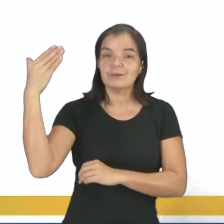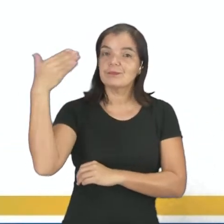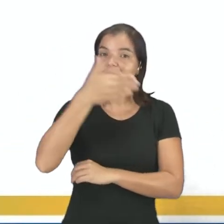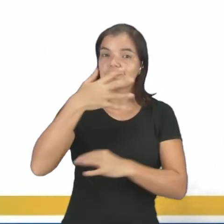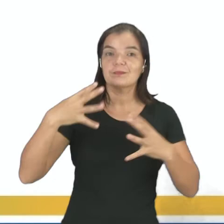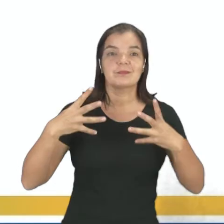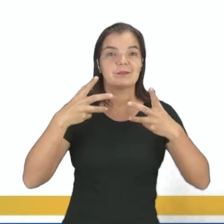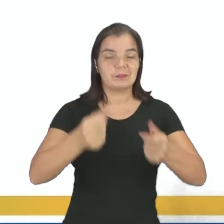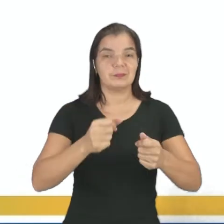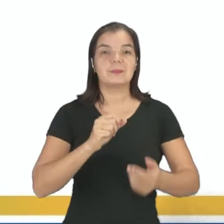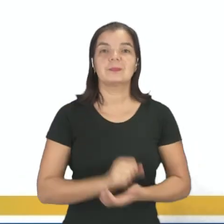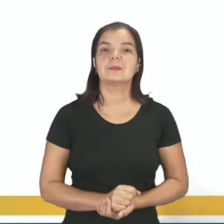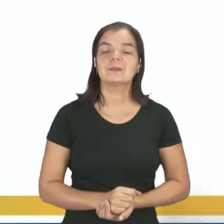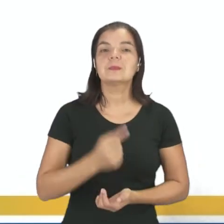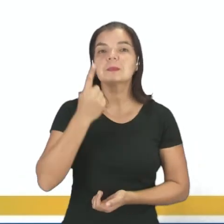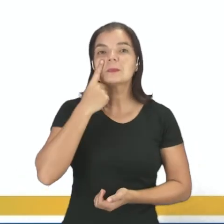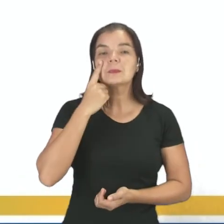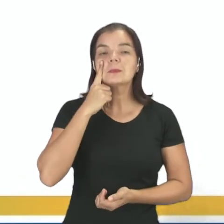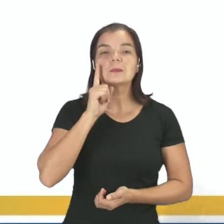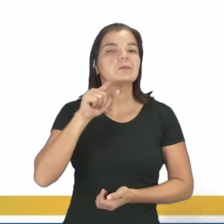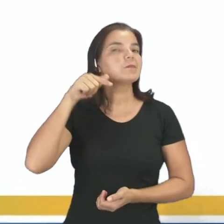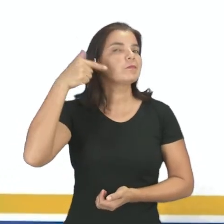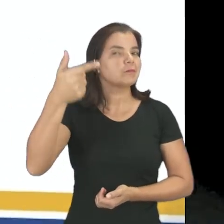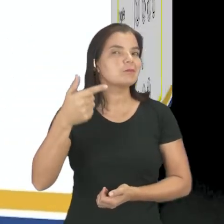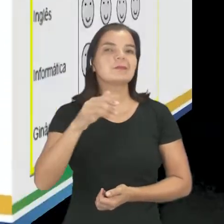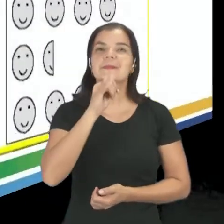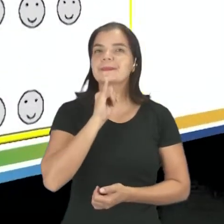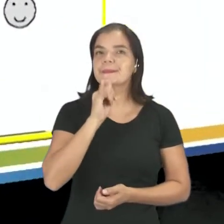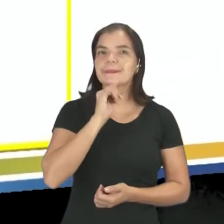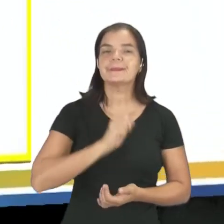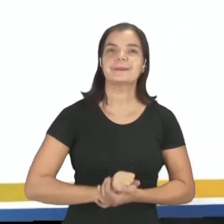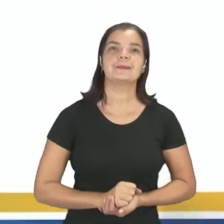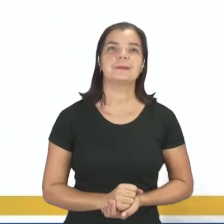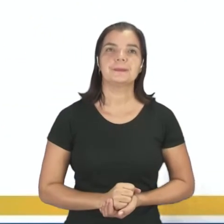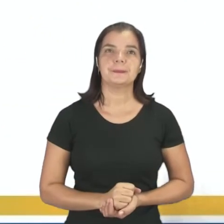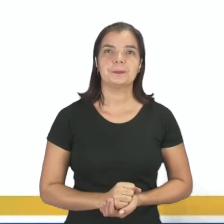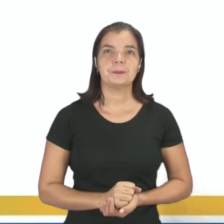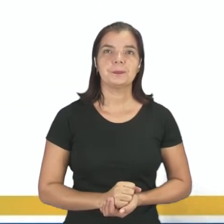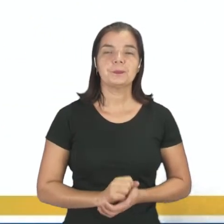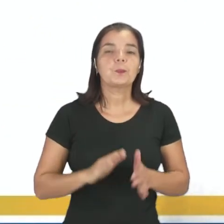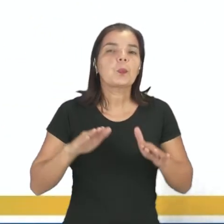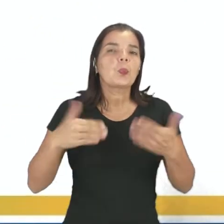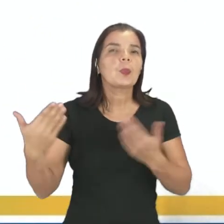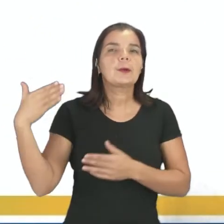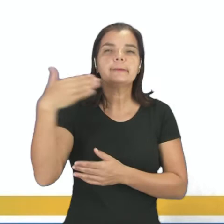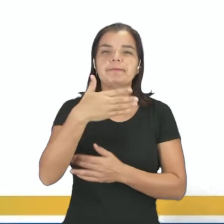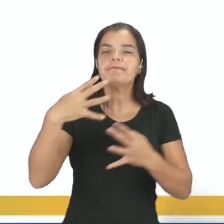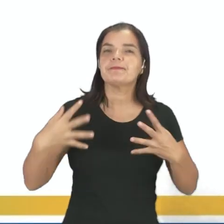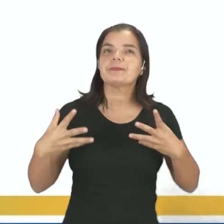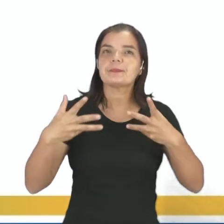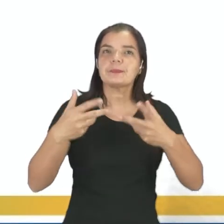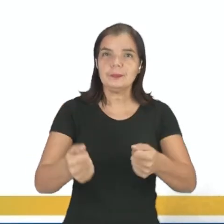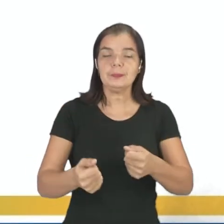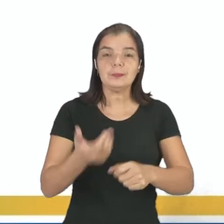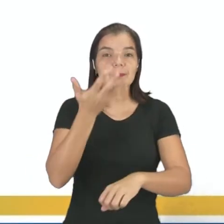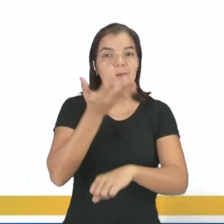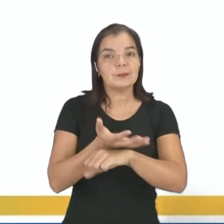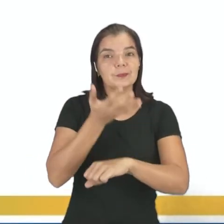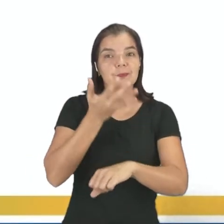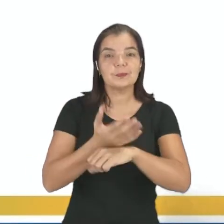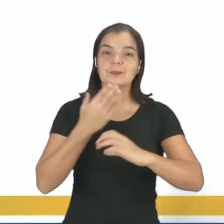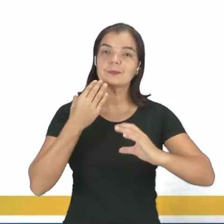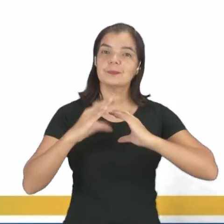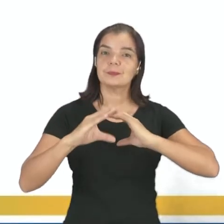frequência absoluta. Vejamos aqui mais uma situação. Qual a frequência absoluta da disciplina